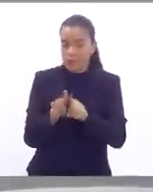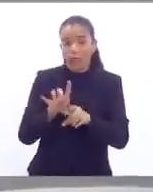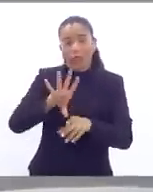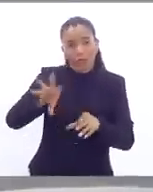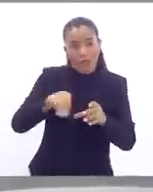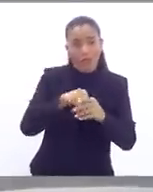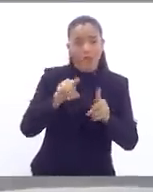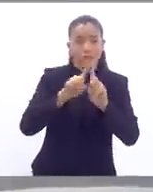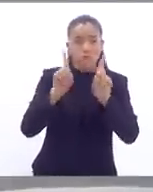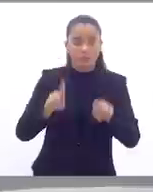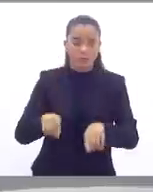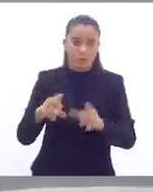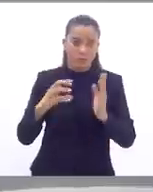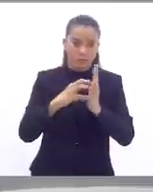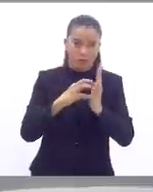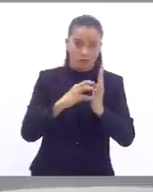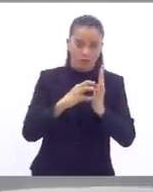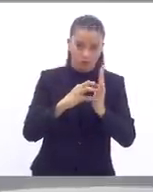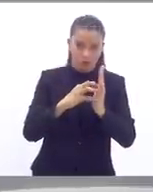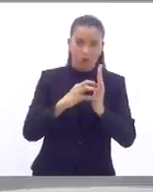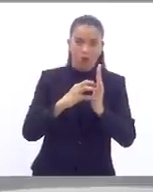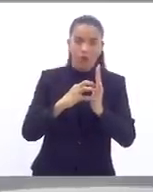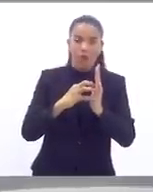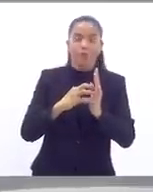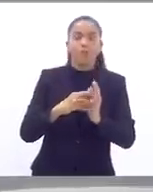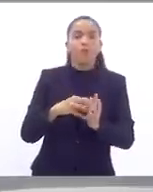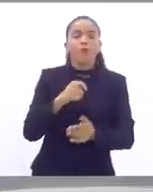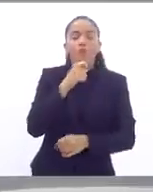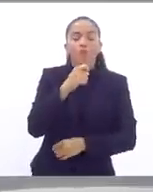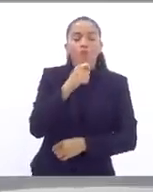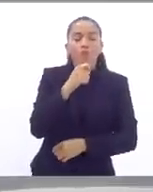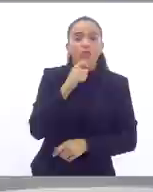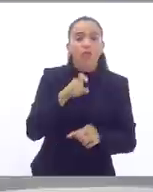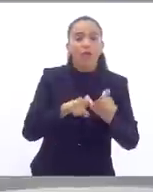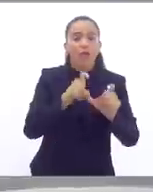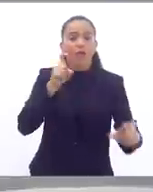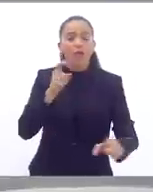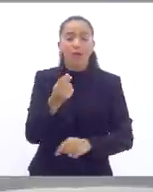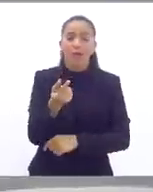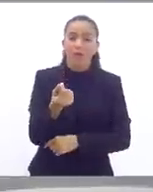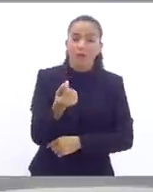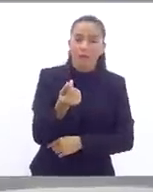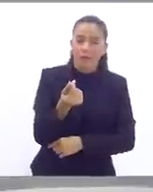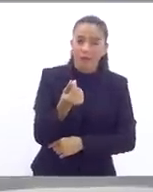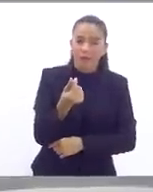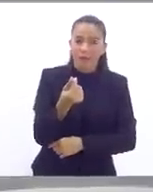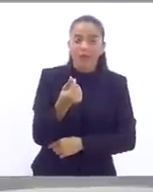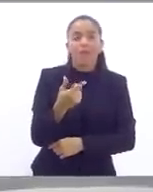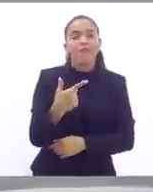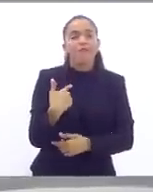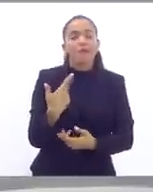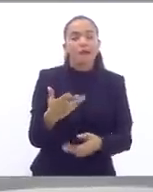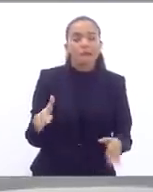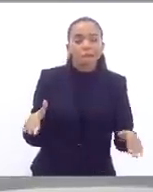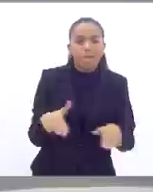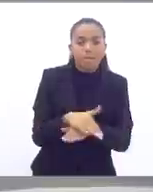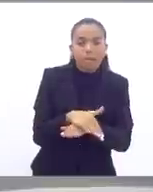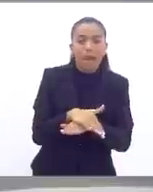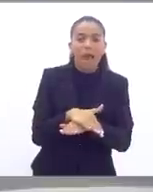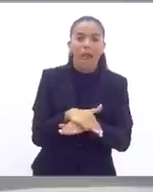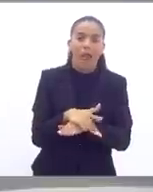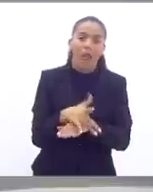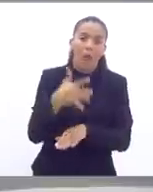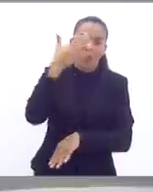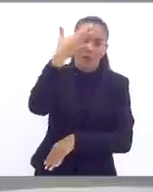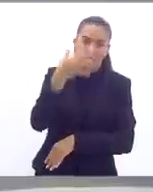os servidores que não estão não tem autonomia financeira que ficam submetidos ao